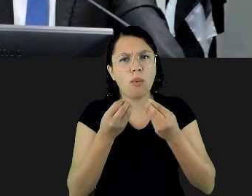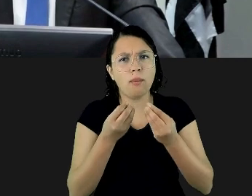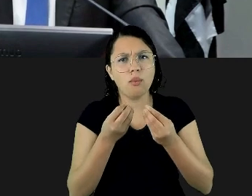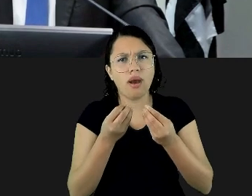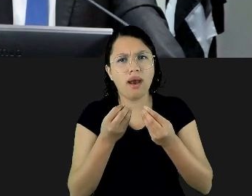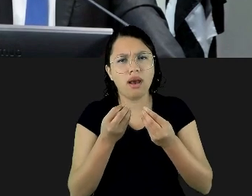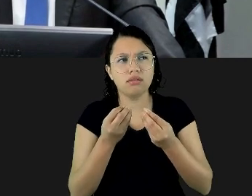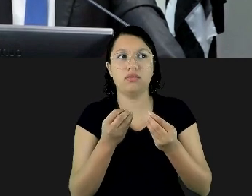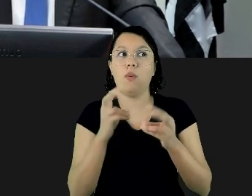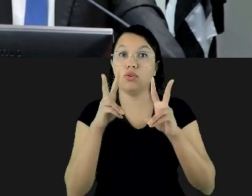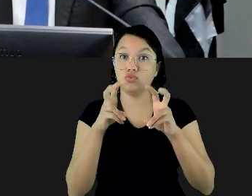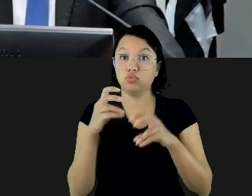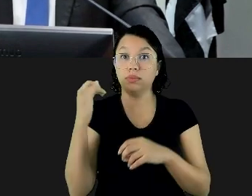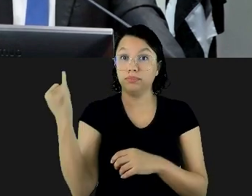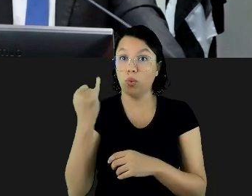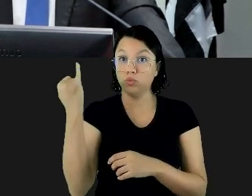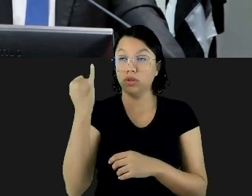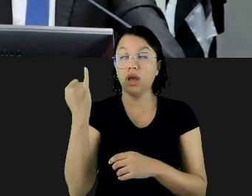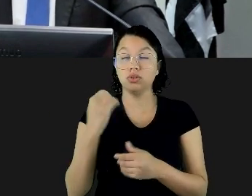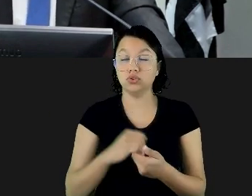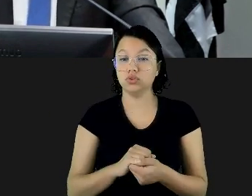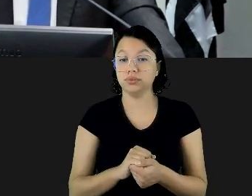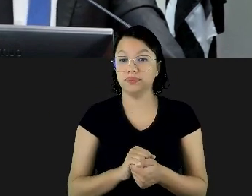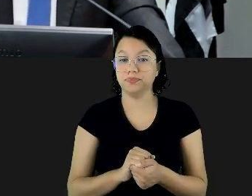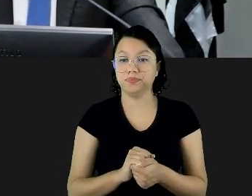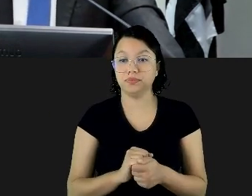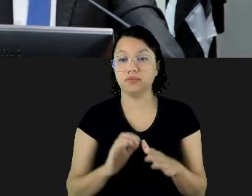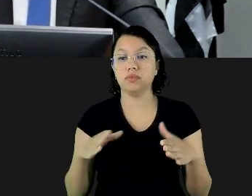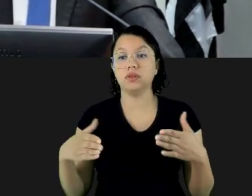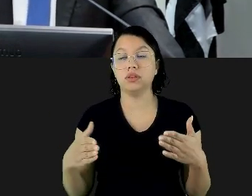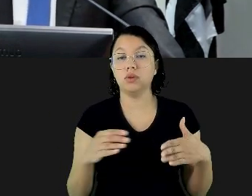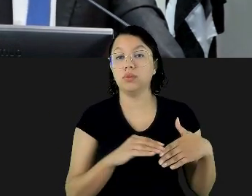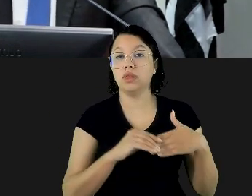Então, a gente já conseguiu levar para Campo Grande